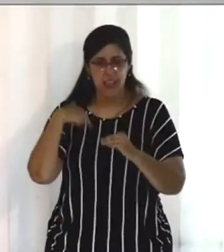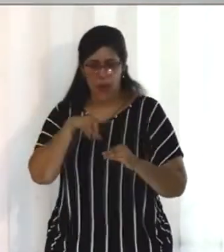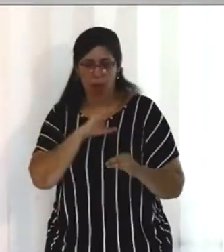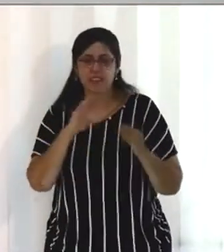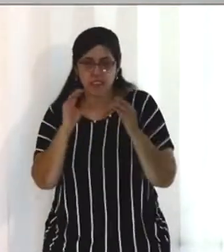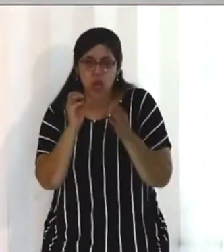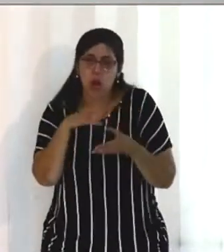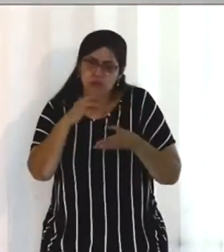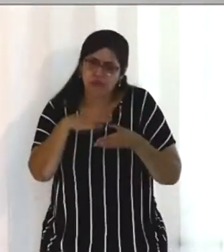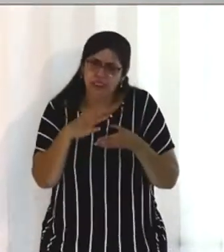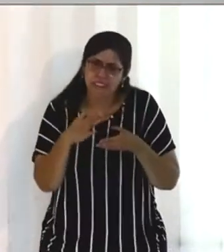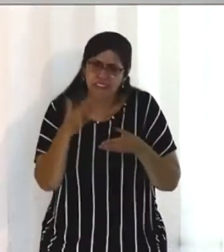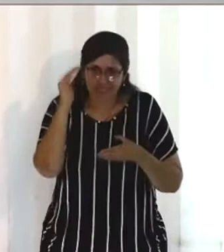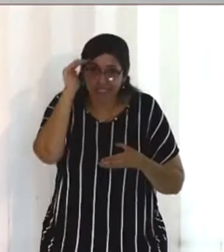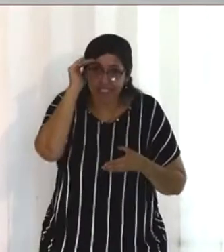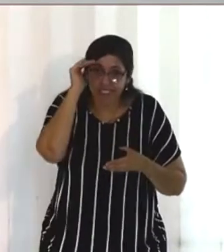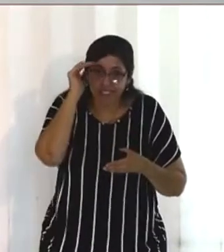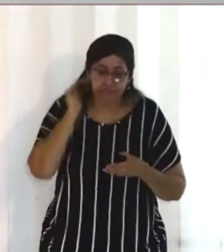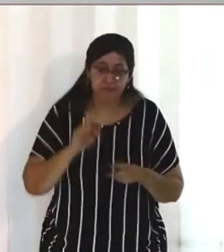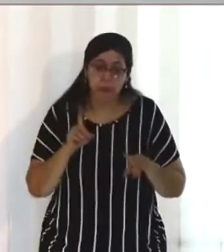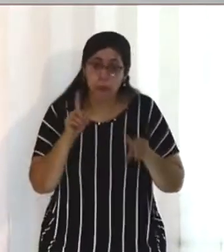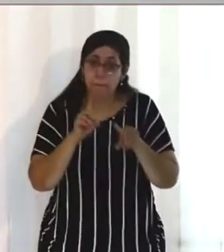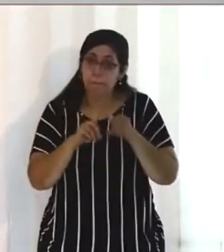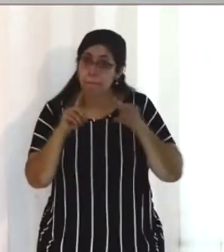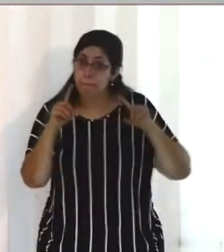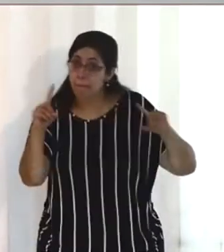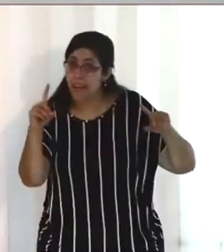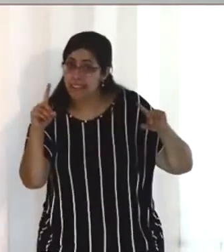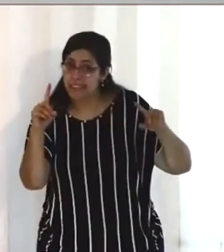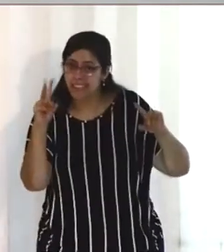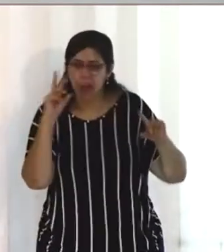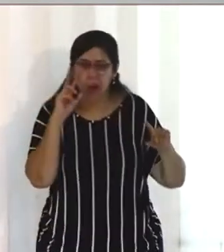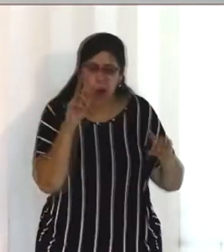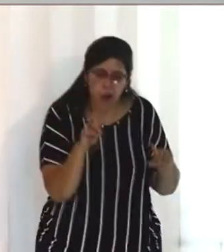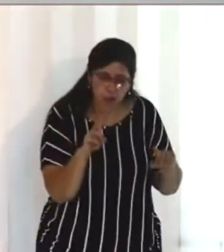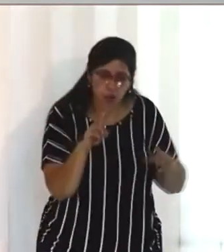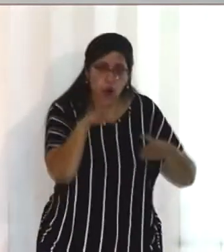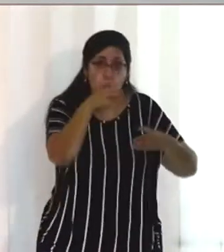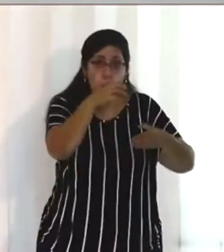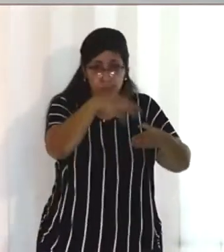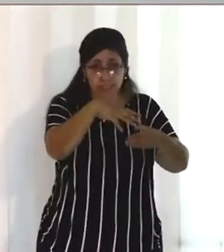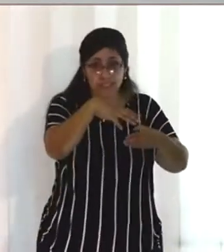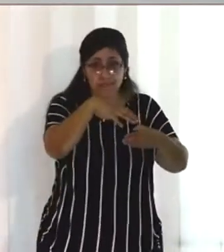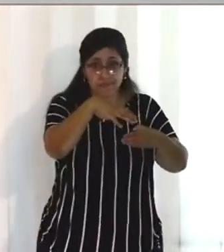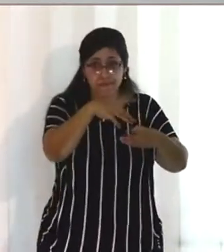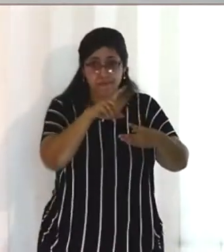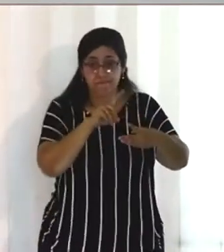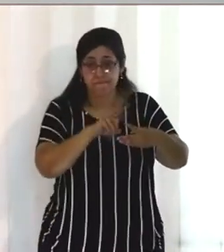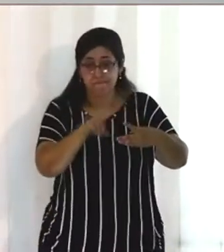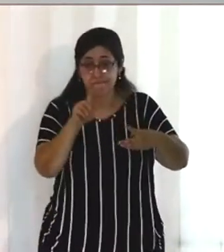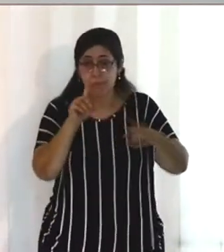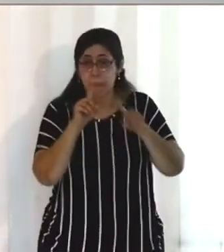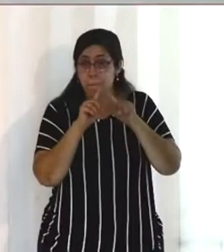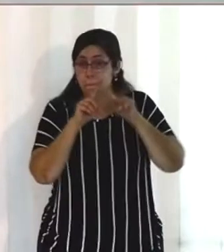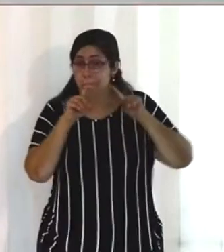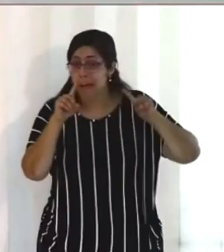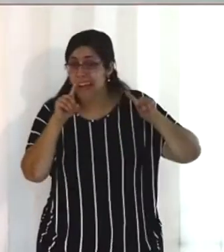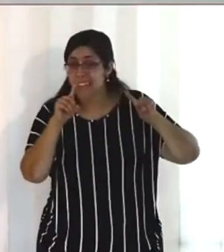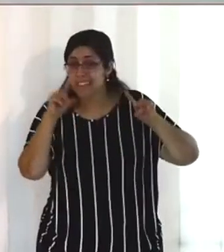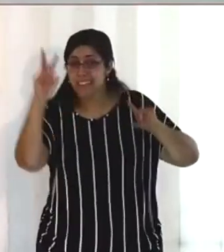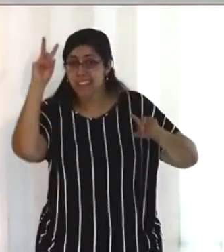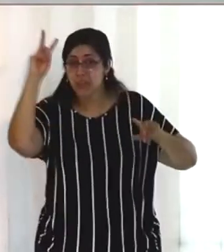nós ofertarmos a Ele, mas lembre sempre que o Senhor não olha só a oferta, Ele olha o motivo da